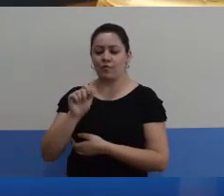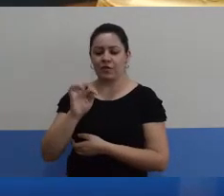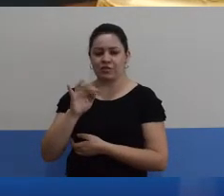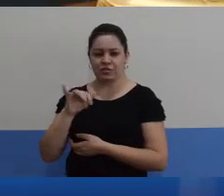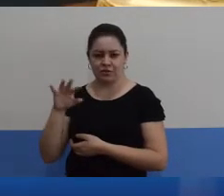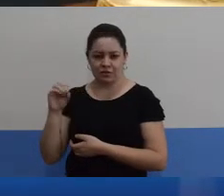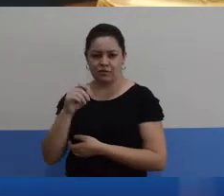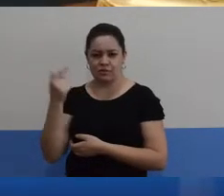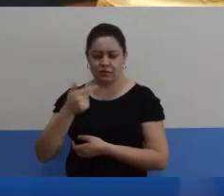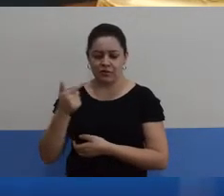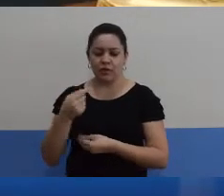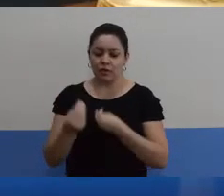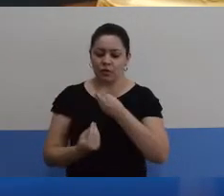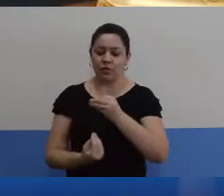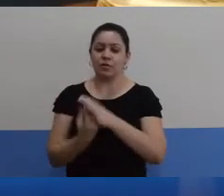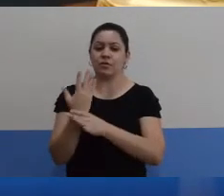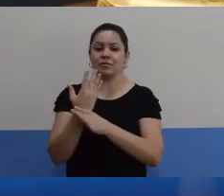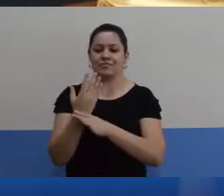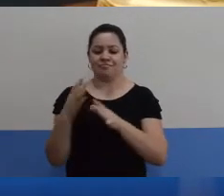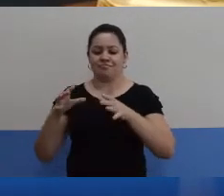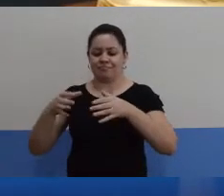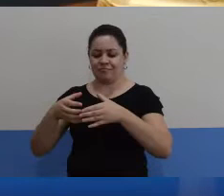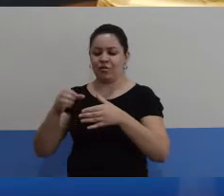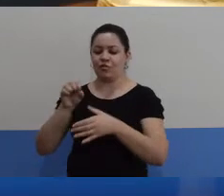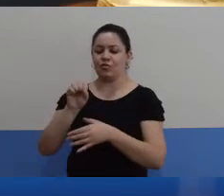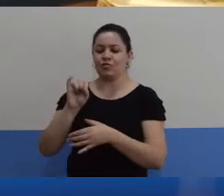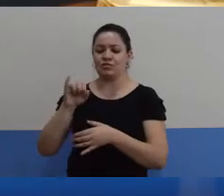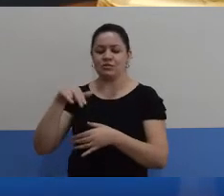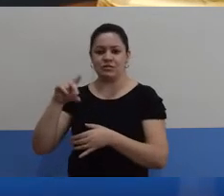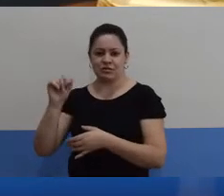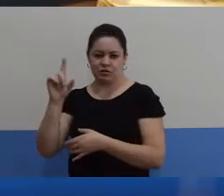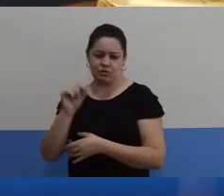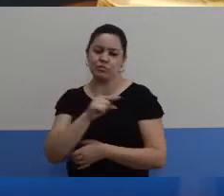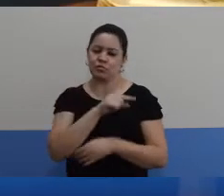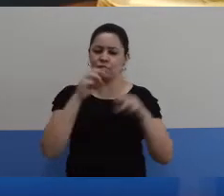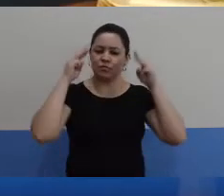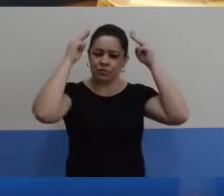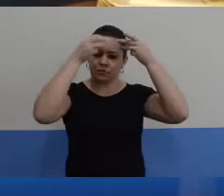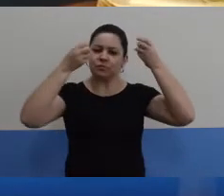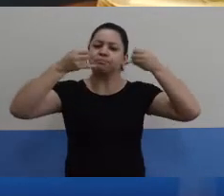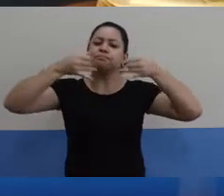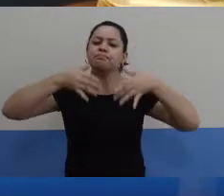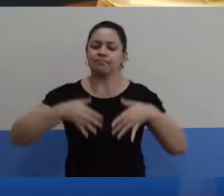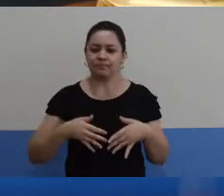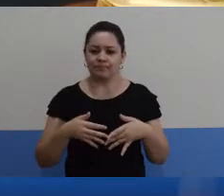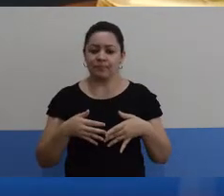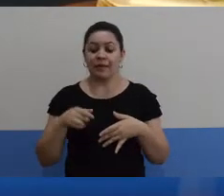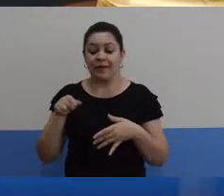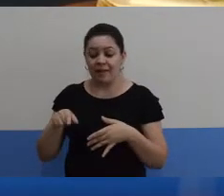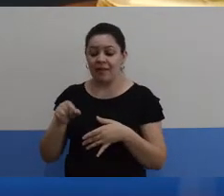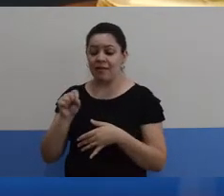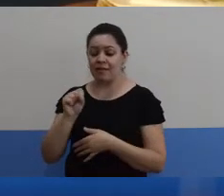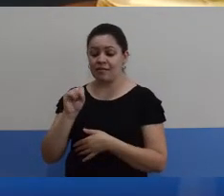do Sínodo dos Bispos, pelo qual falou ali Dom Hamilton. Embora o Sínodo dos Bispos tenha acontecido